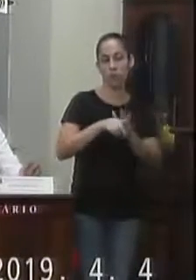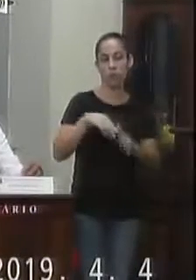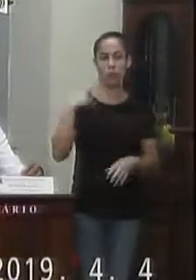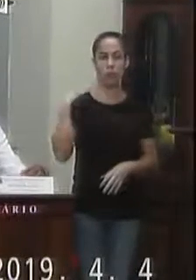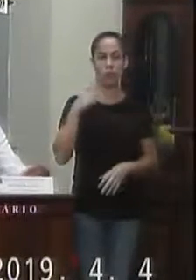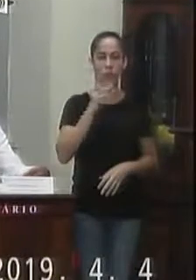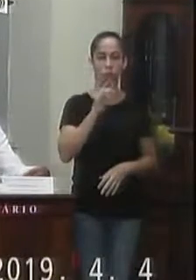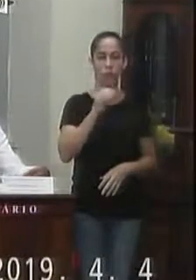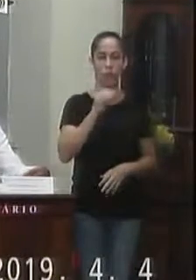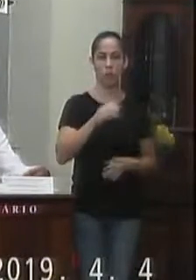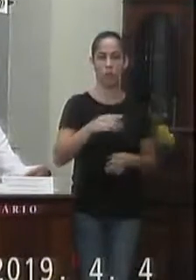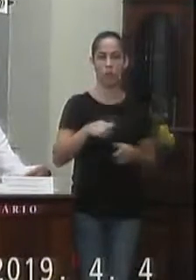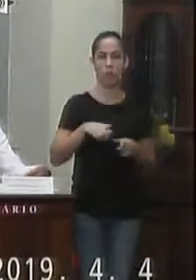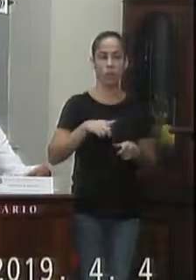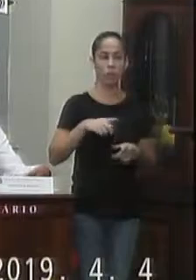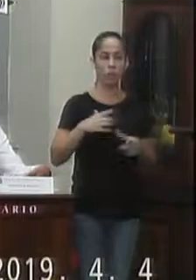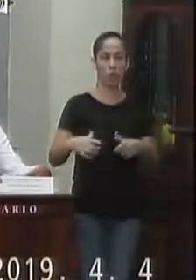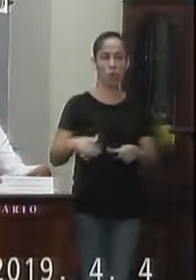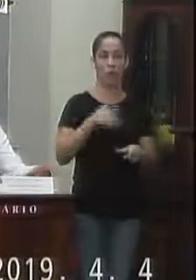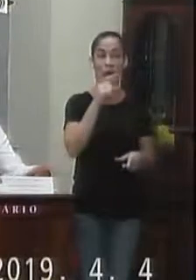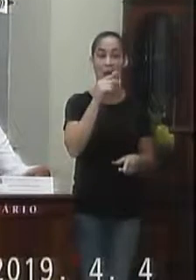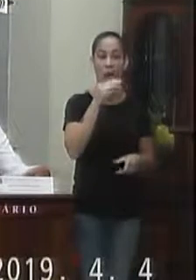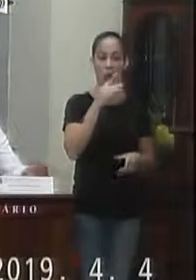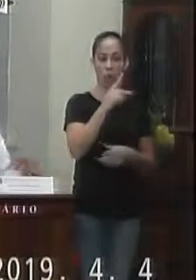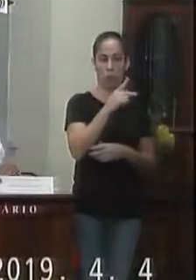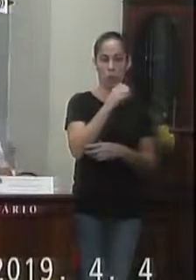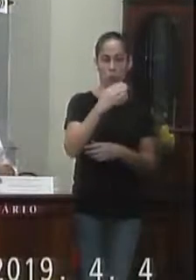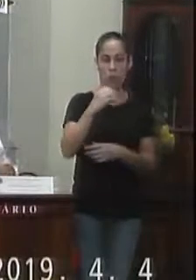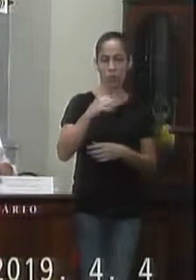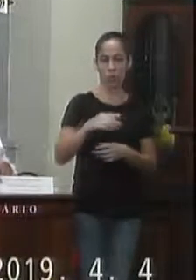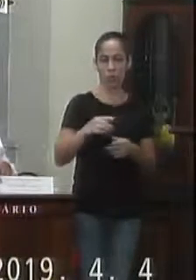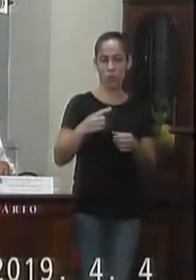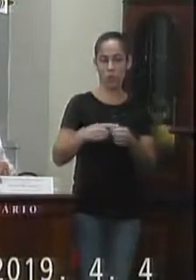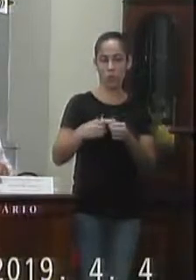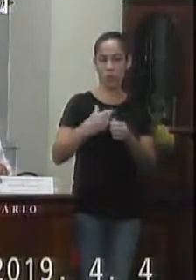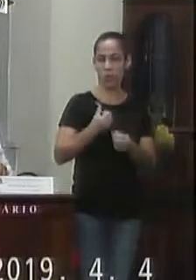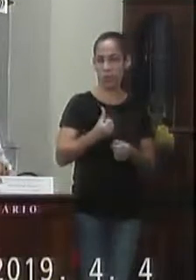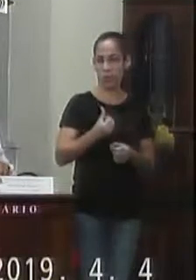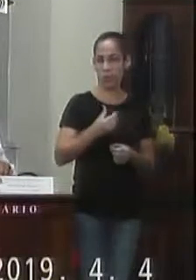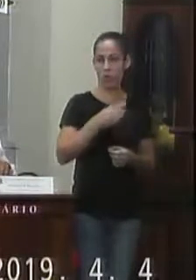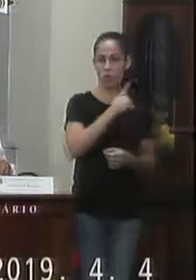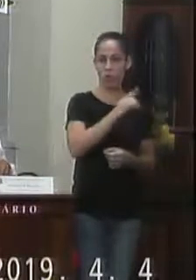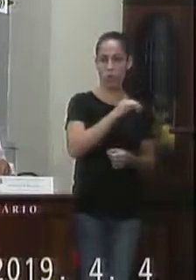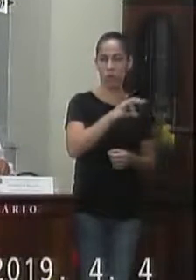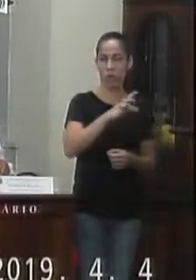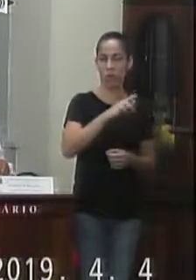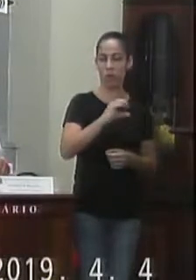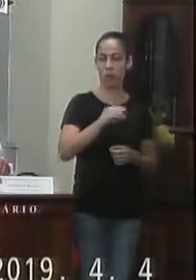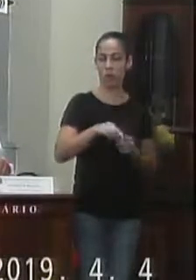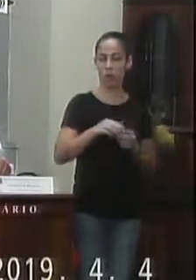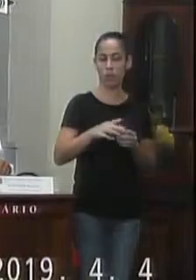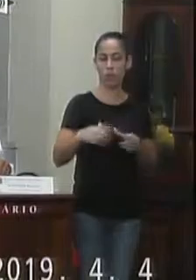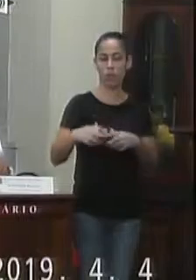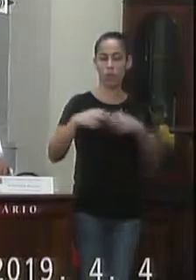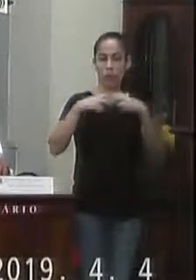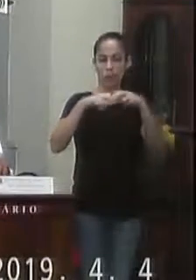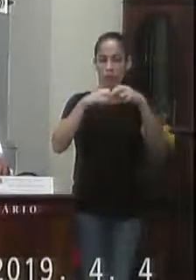definitivo, o tombamento do poço d'água existente no túnel no 6º Distrito. Sustenta ainda que, por ocasião da construção do túnel da linha férrea, lá no